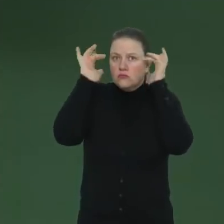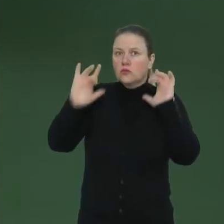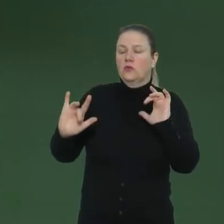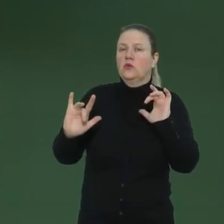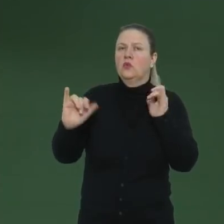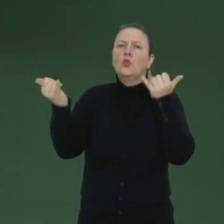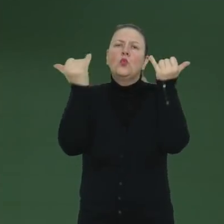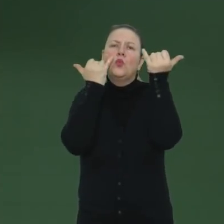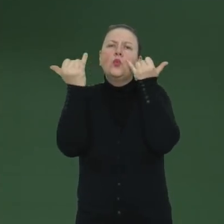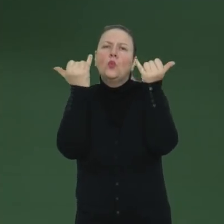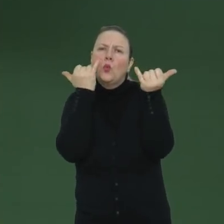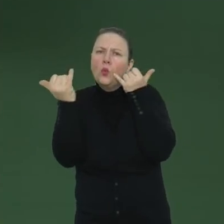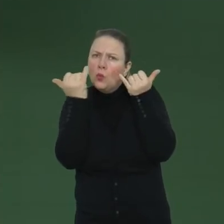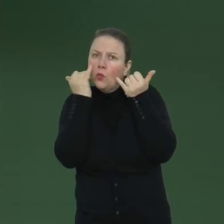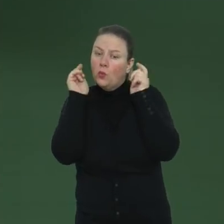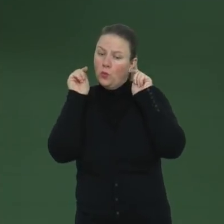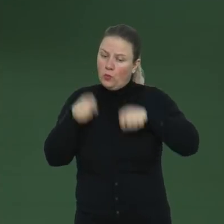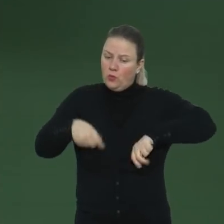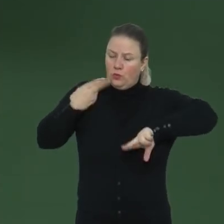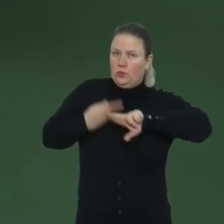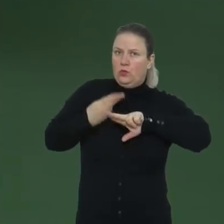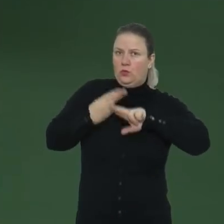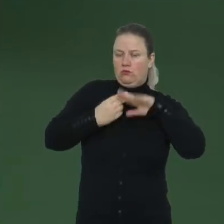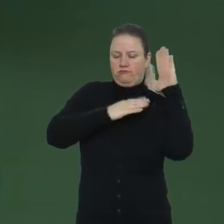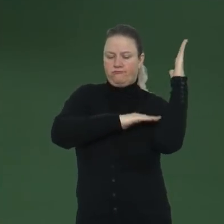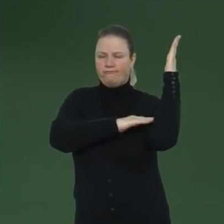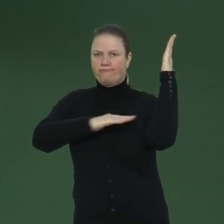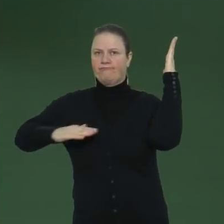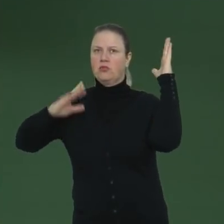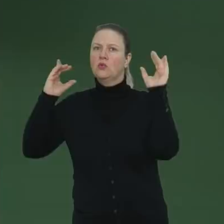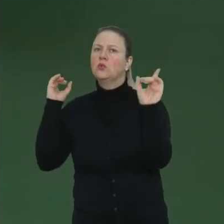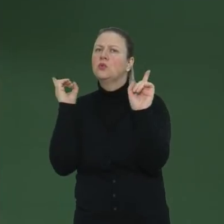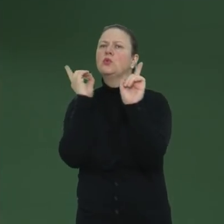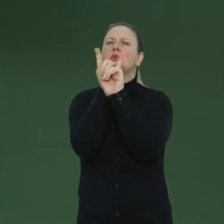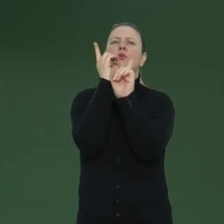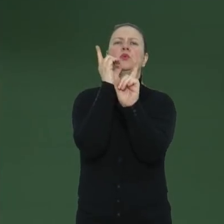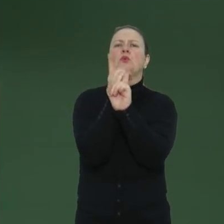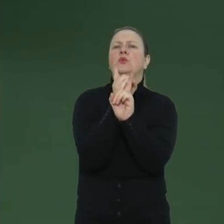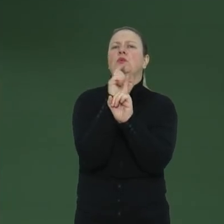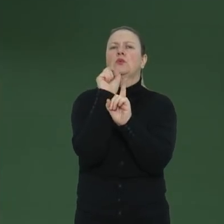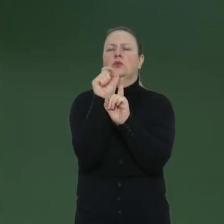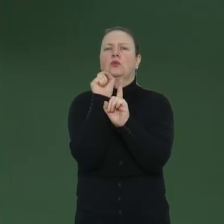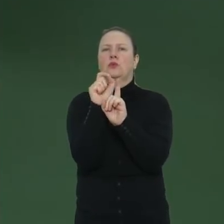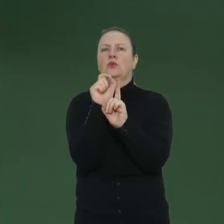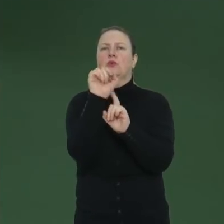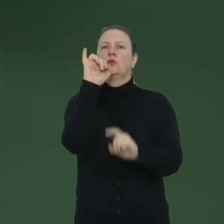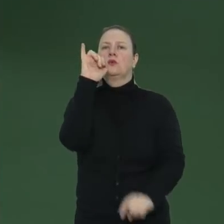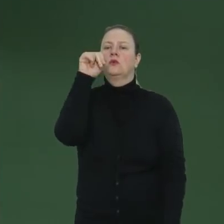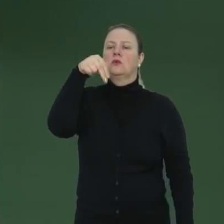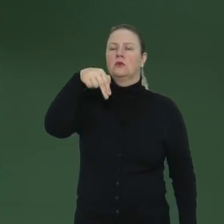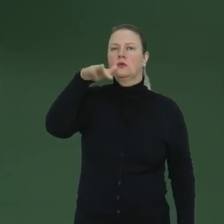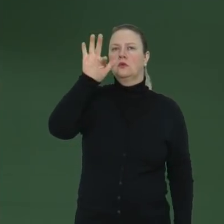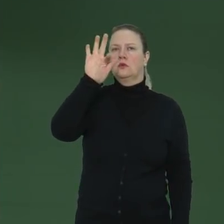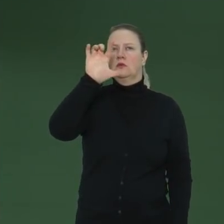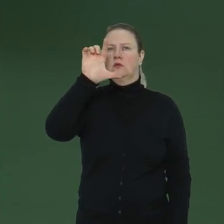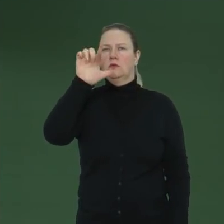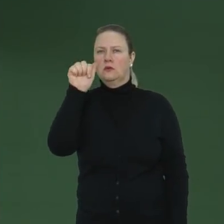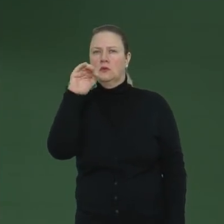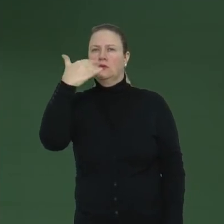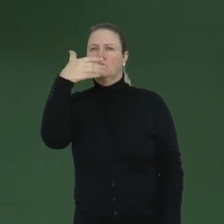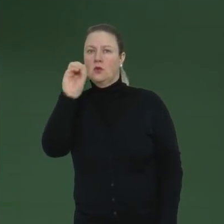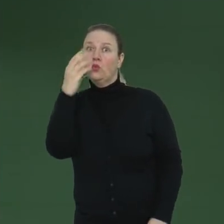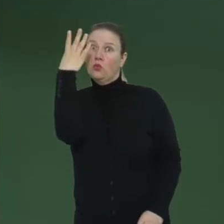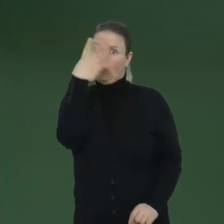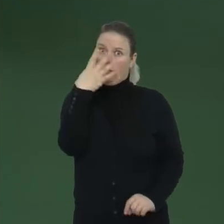podem utilizar desse gráfico para encontrar, né, qual seria essa inflação no 4º ano? Um tempo